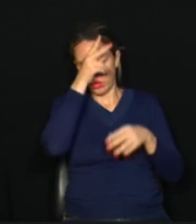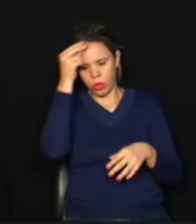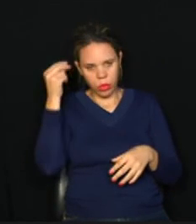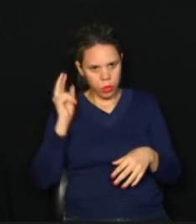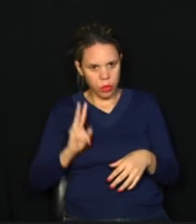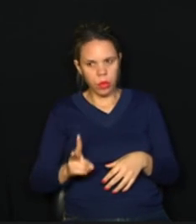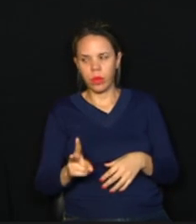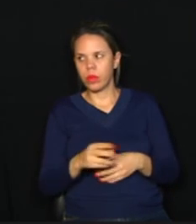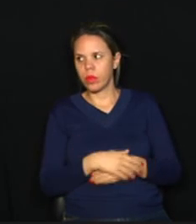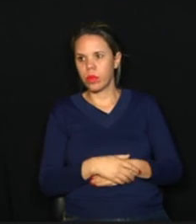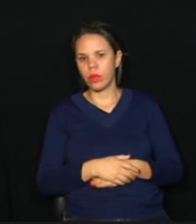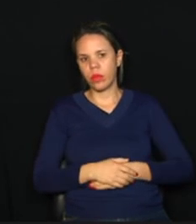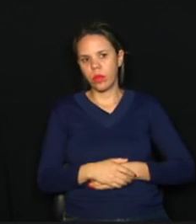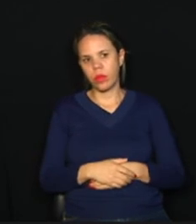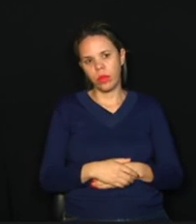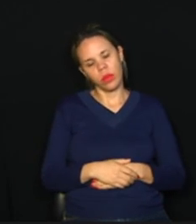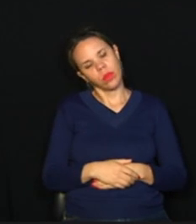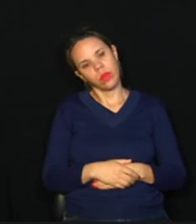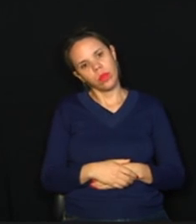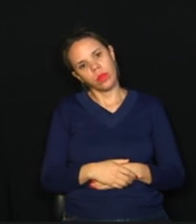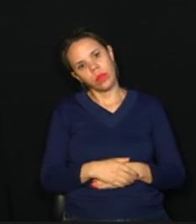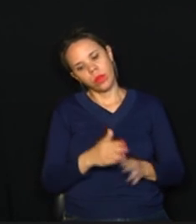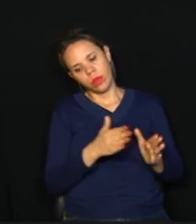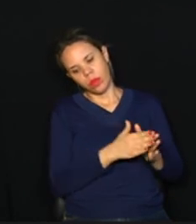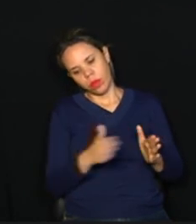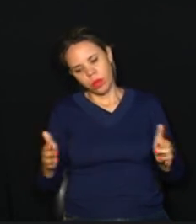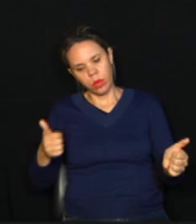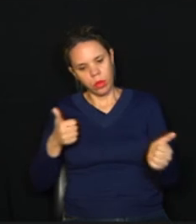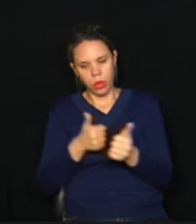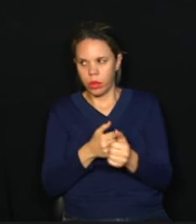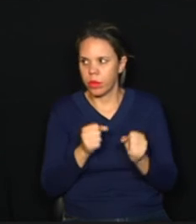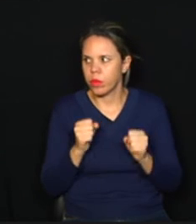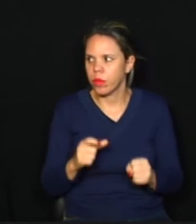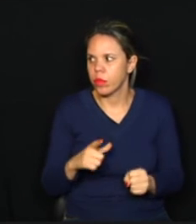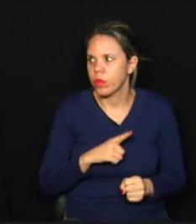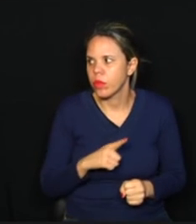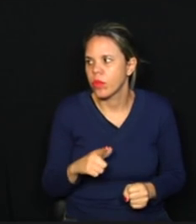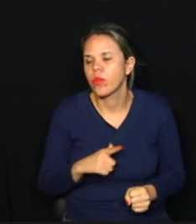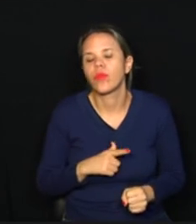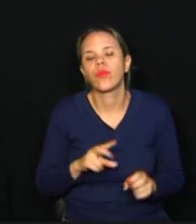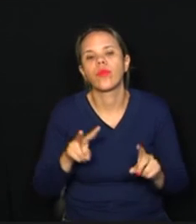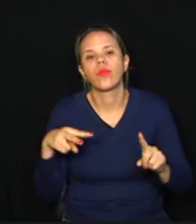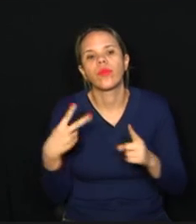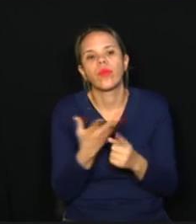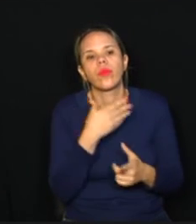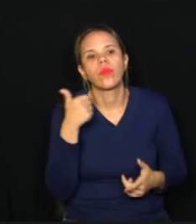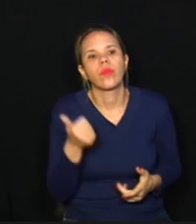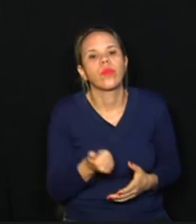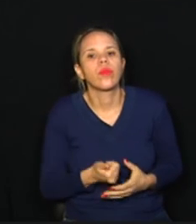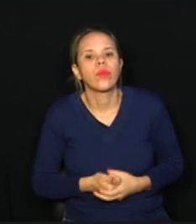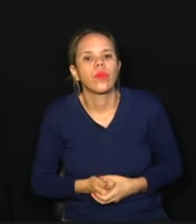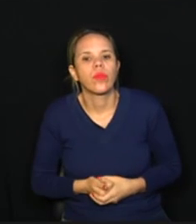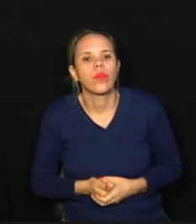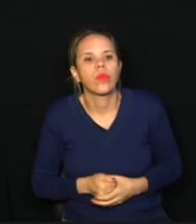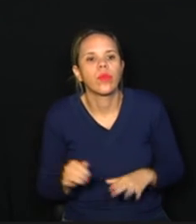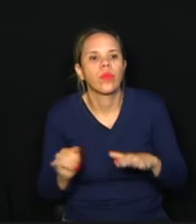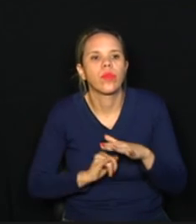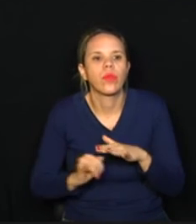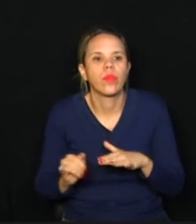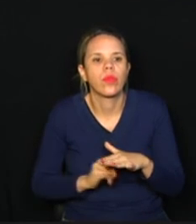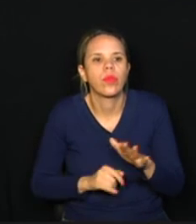vez mais pública, para que num período próximo a gente possa ter uma perspectiva melhor para os institutos,